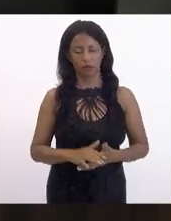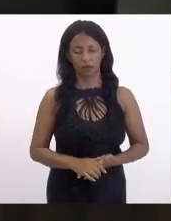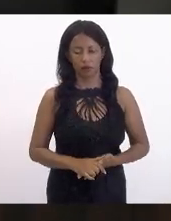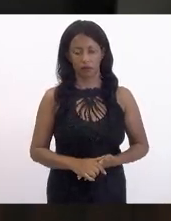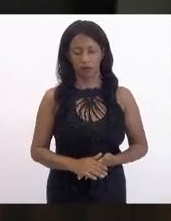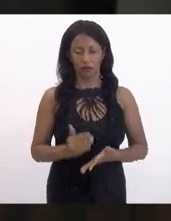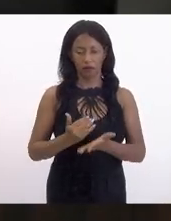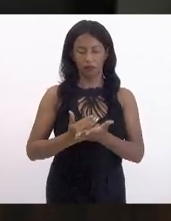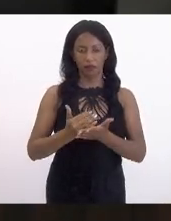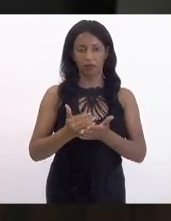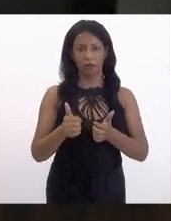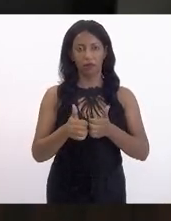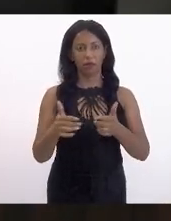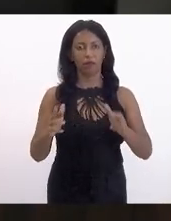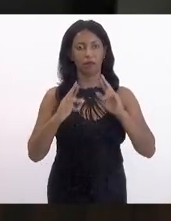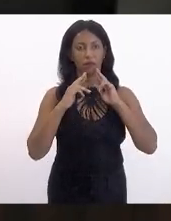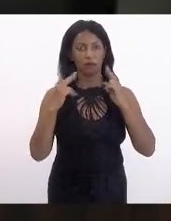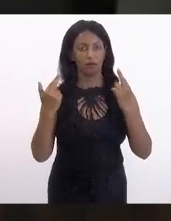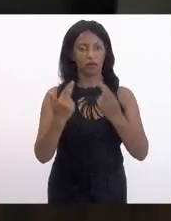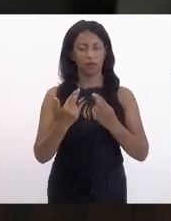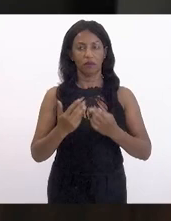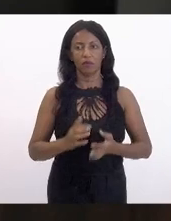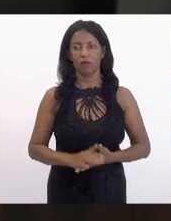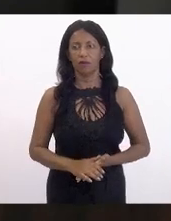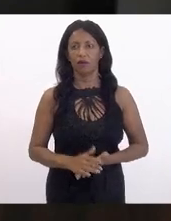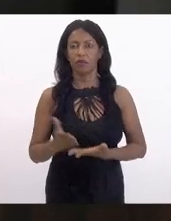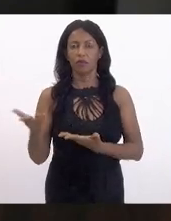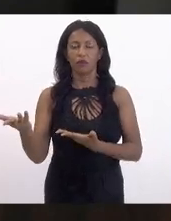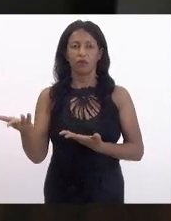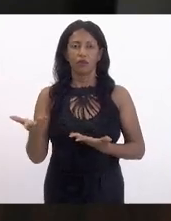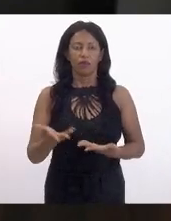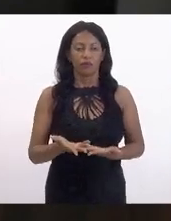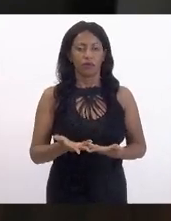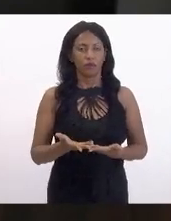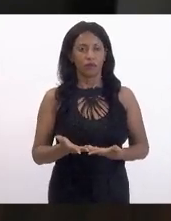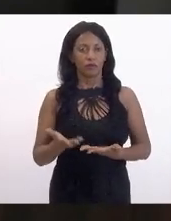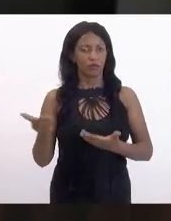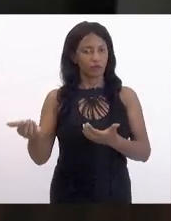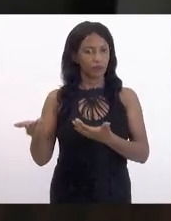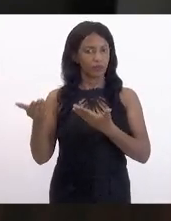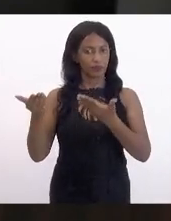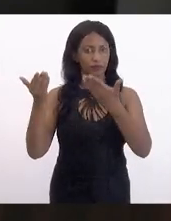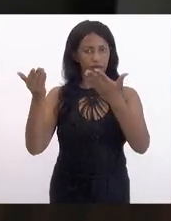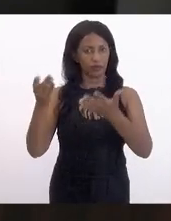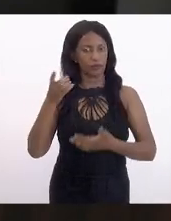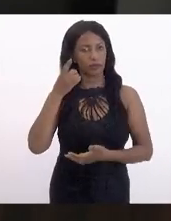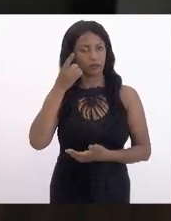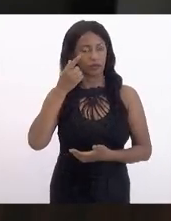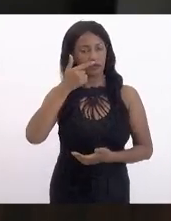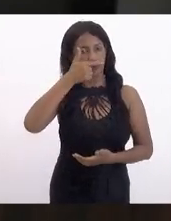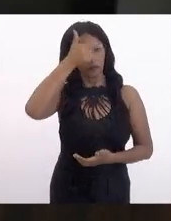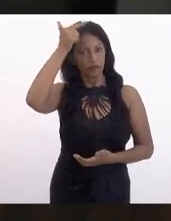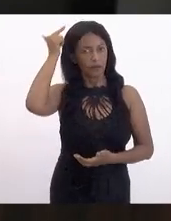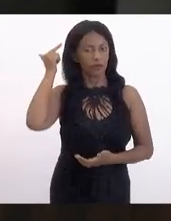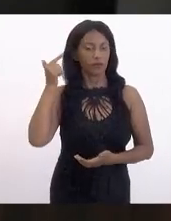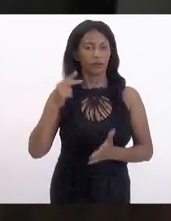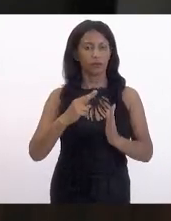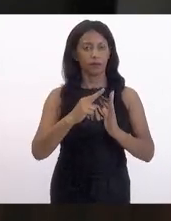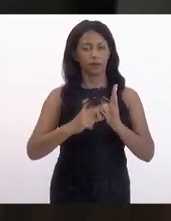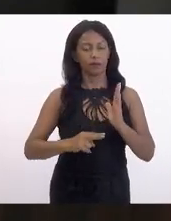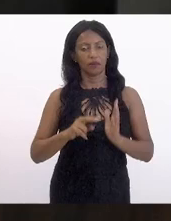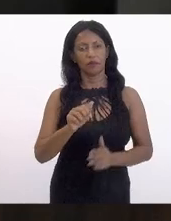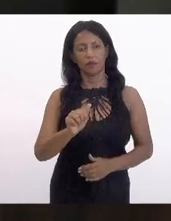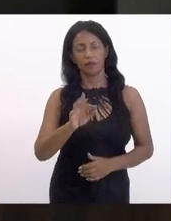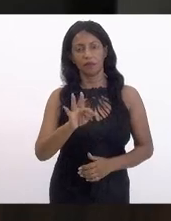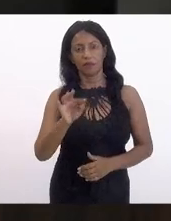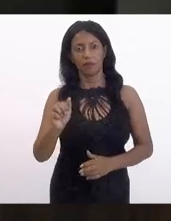está aberta a sessão eu convido Excelentíssimo Senhor Deputado Luiz Paulo Corrêa da Rocha para fazer a leitura